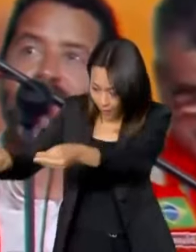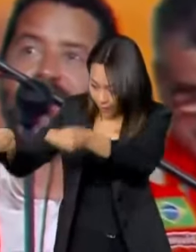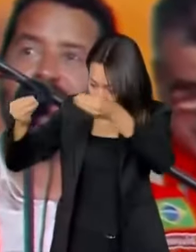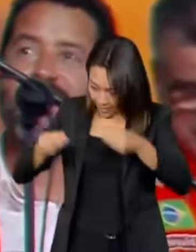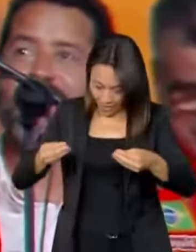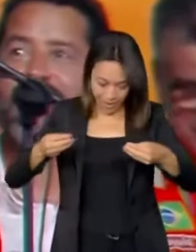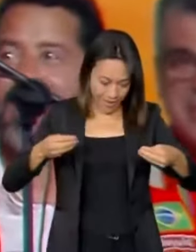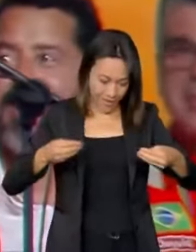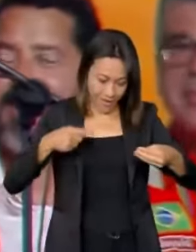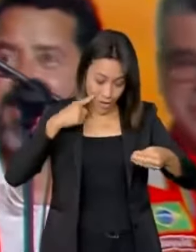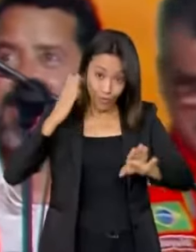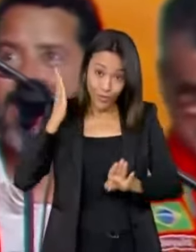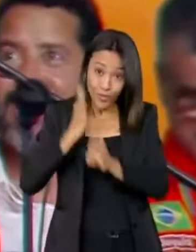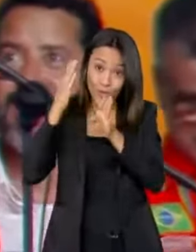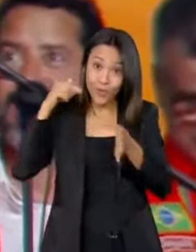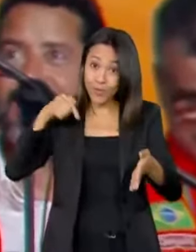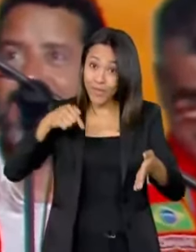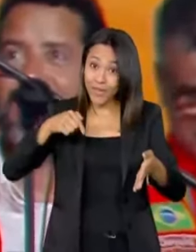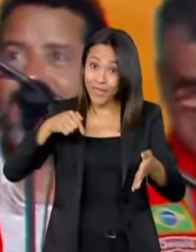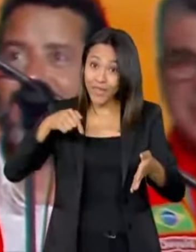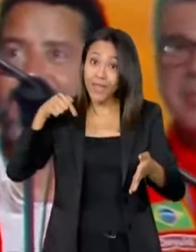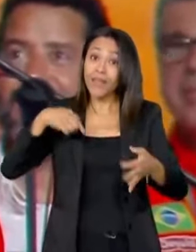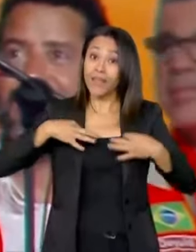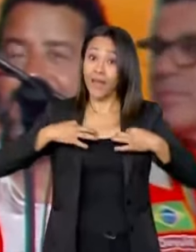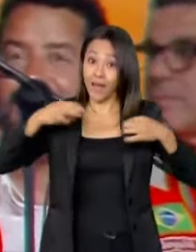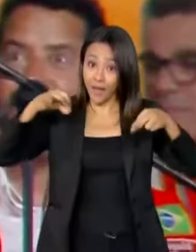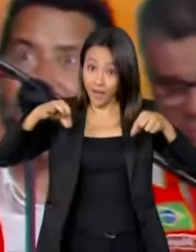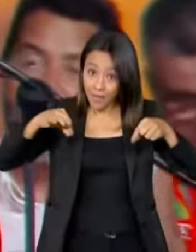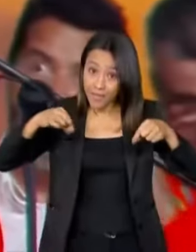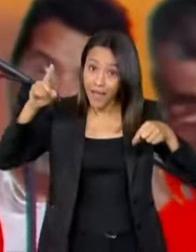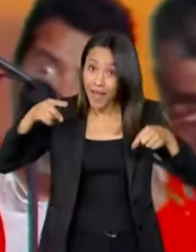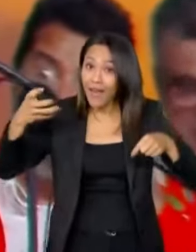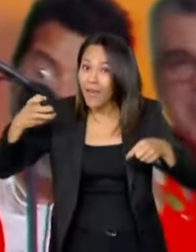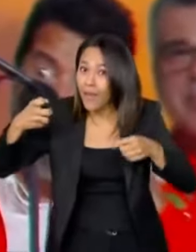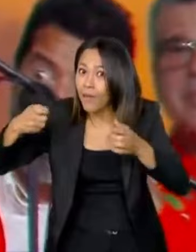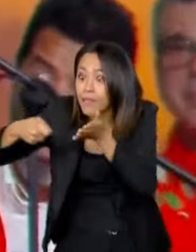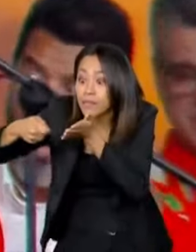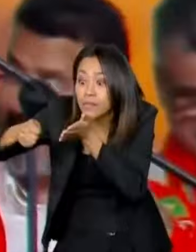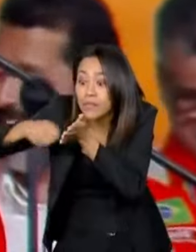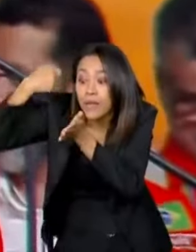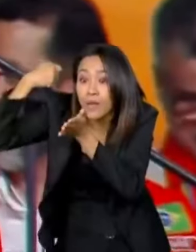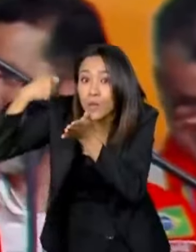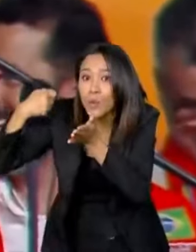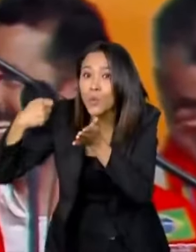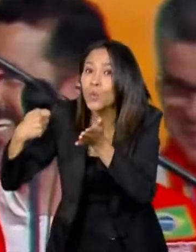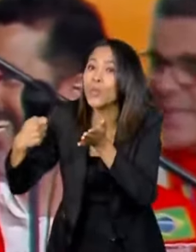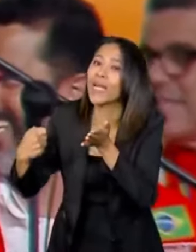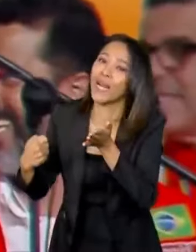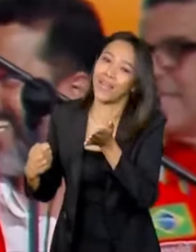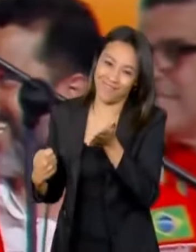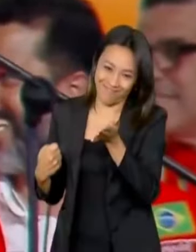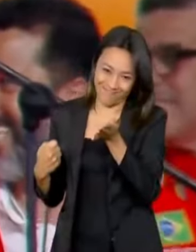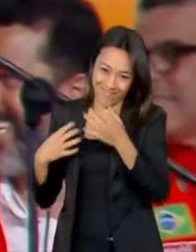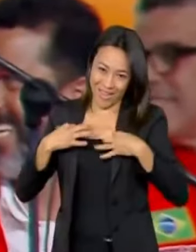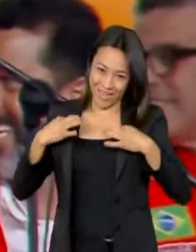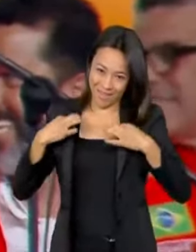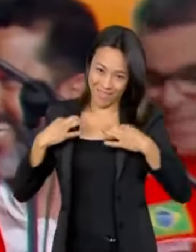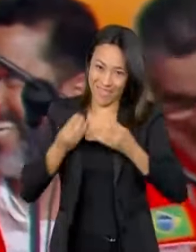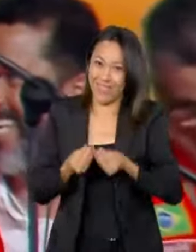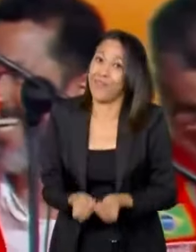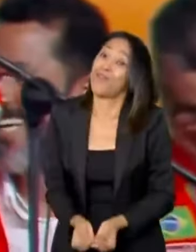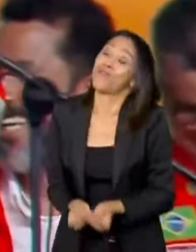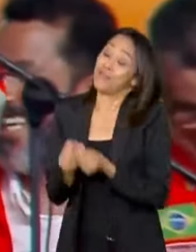está aqui, eu descobri que ela, a camisa, o que ela quer é uma assinatura na camisa. Então,